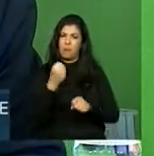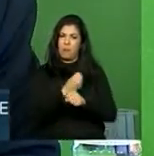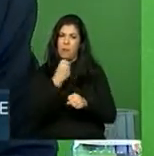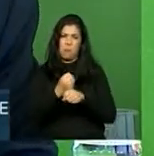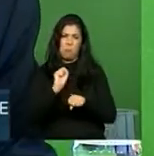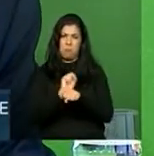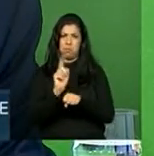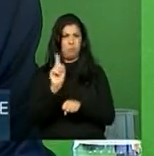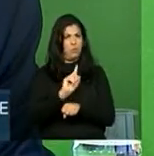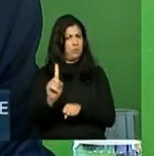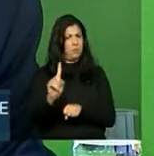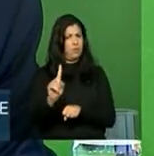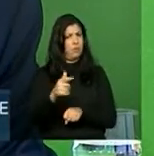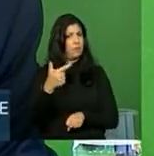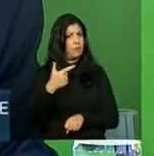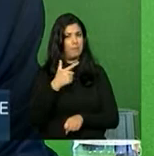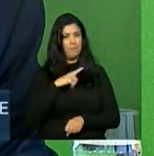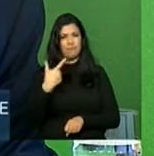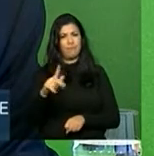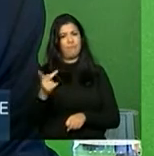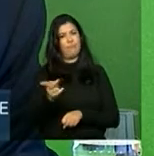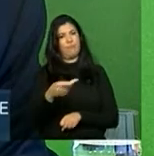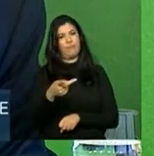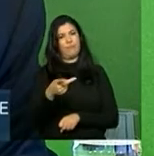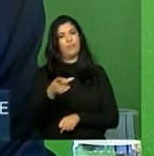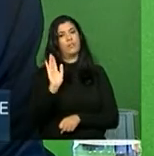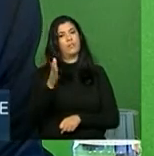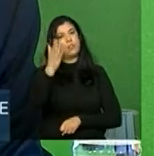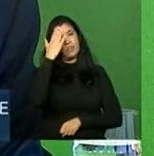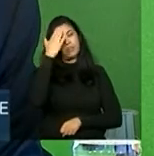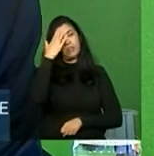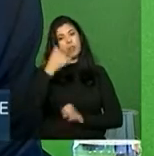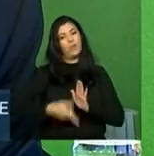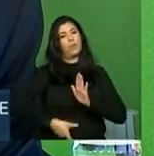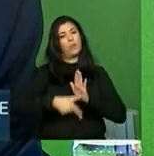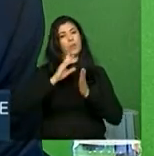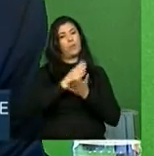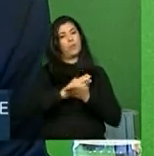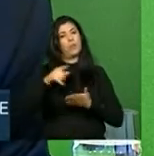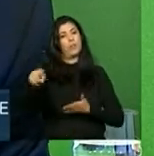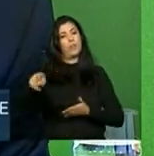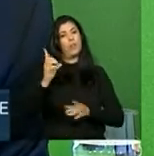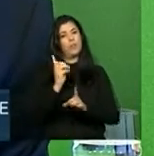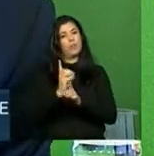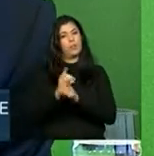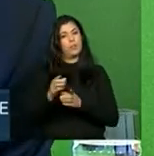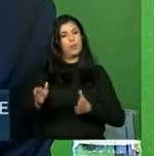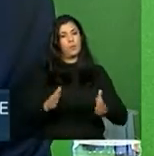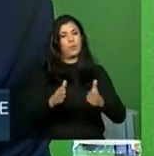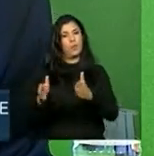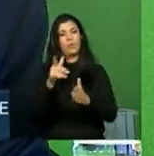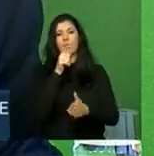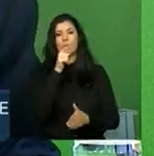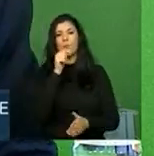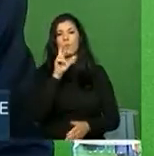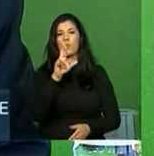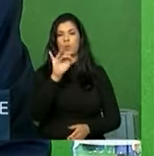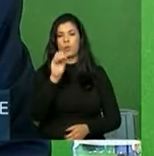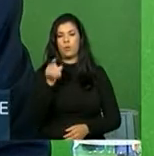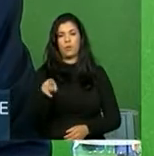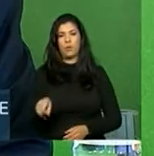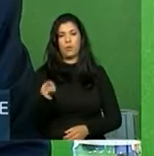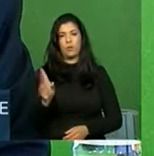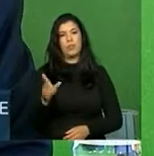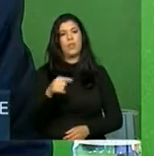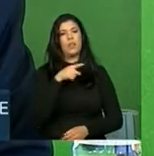segundo não há nenhum erro já se sabia da existência do Rio e o Jurandir Fernandes que tá